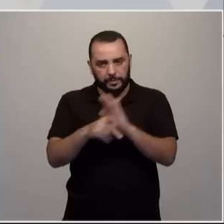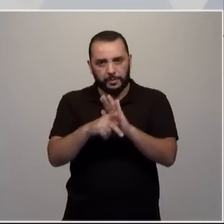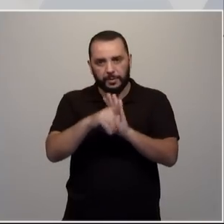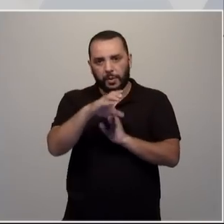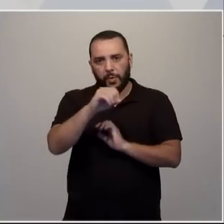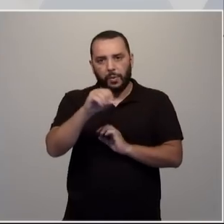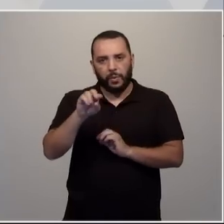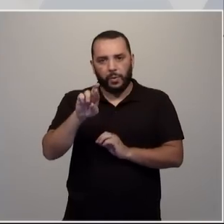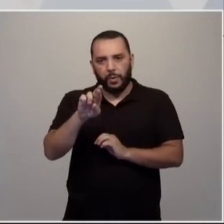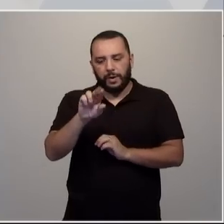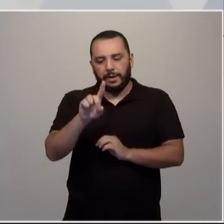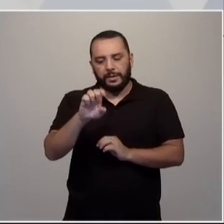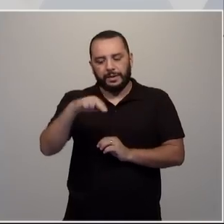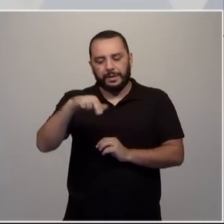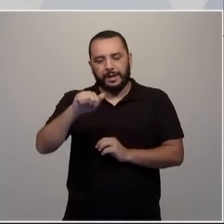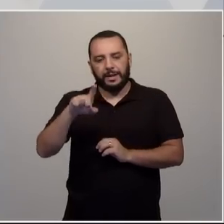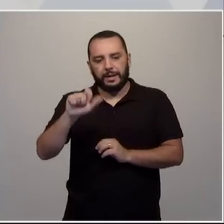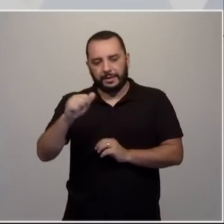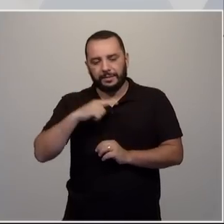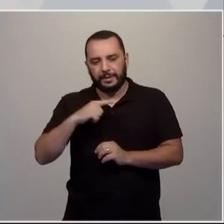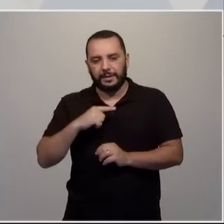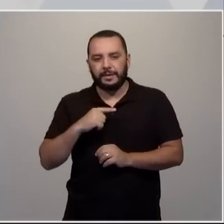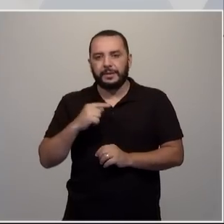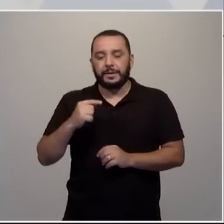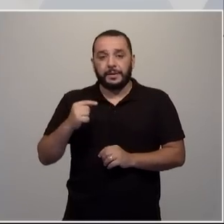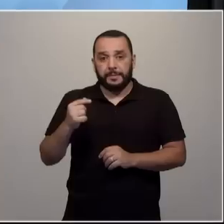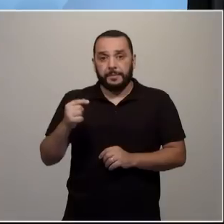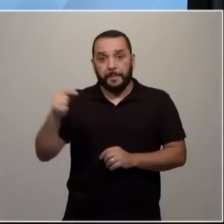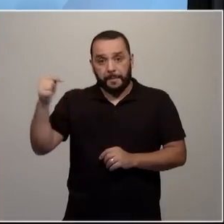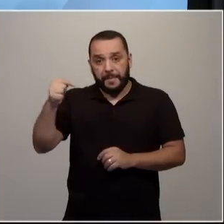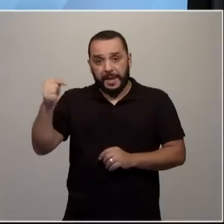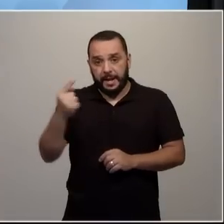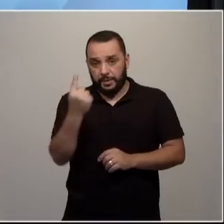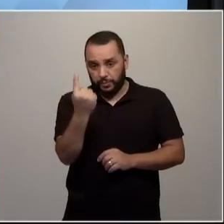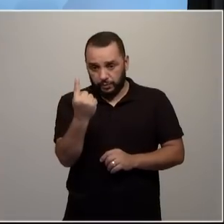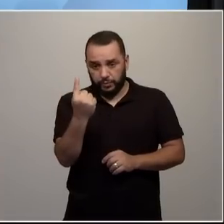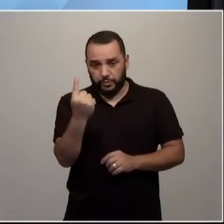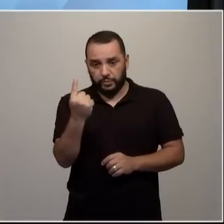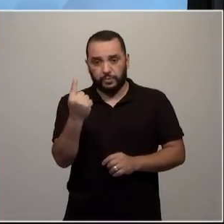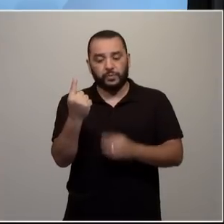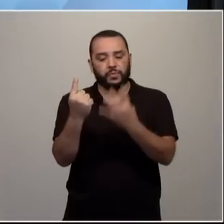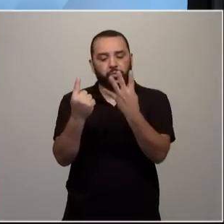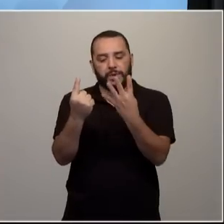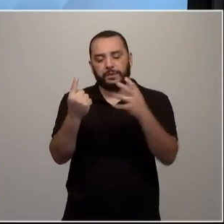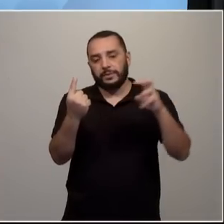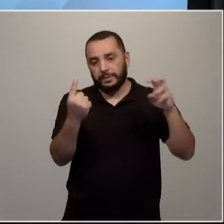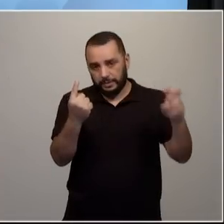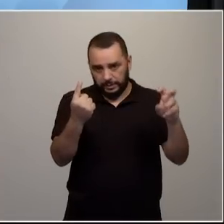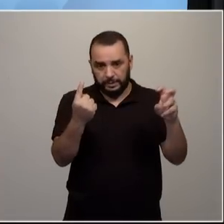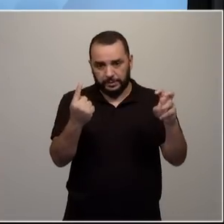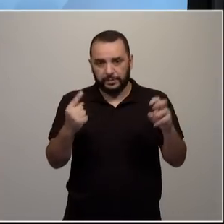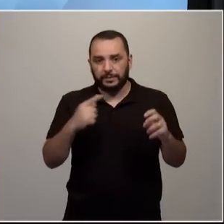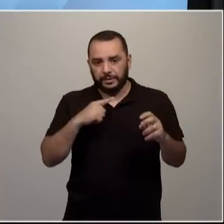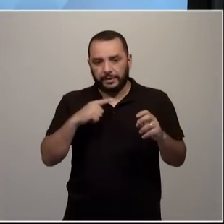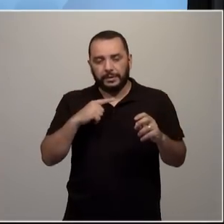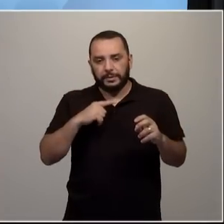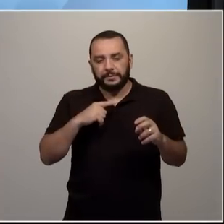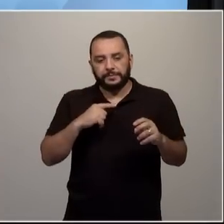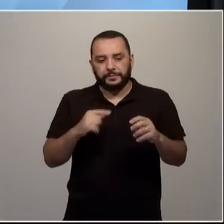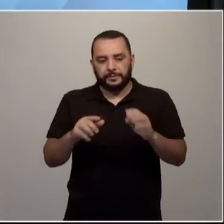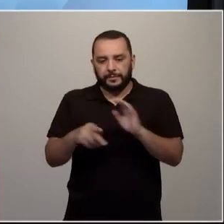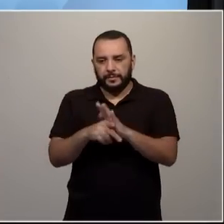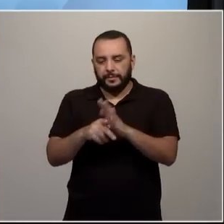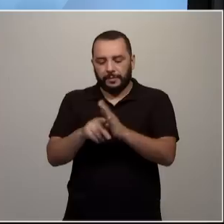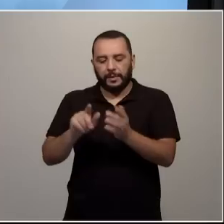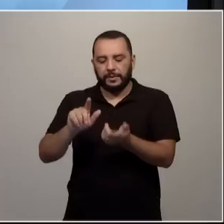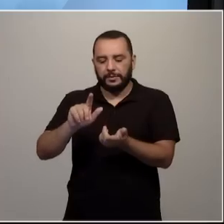4, 5. Então são 2 vetores no espaço, 2 vetores que estão apontando cada um para um lugar no espaço. Aí eu te